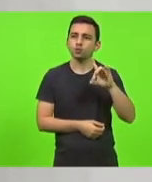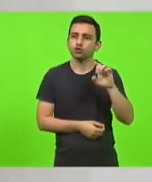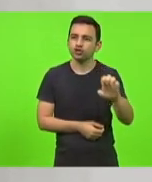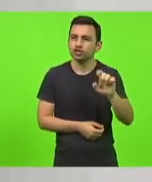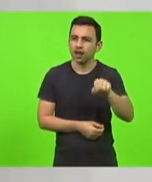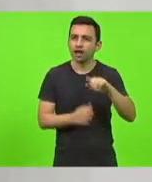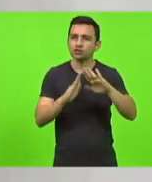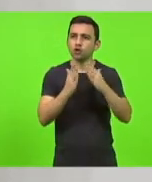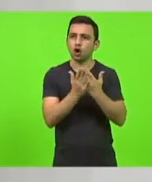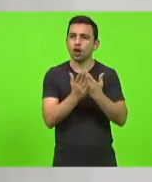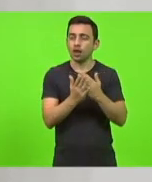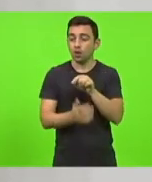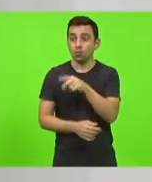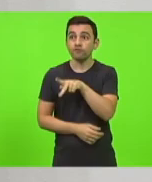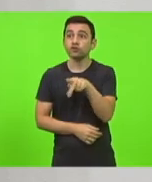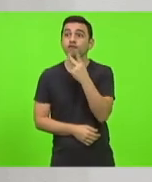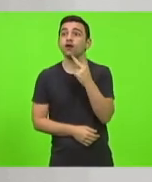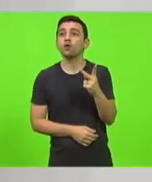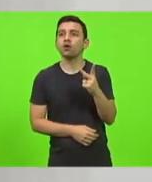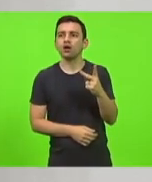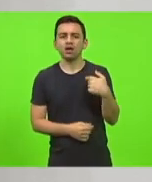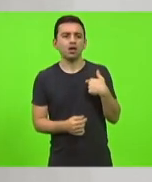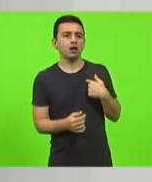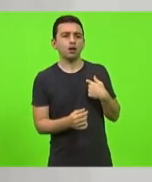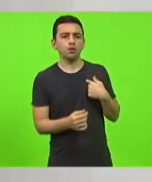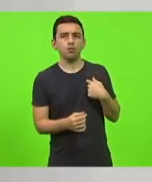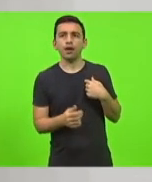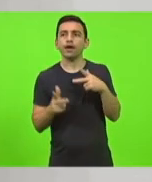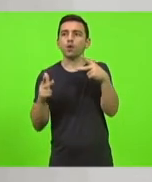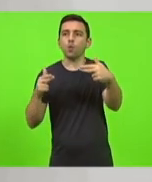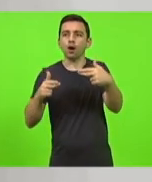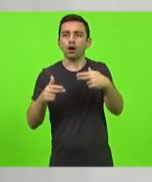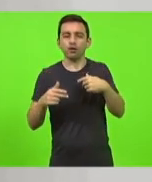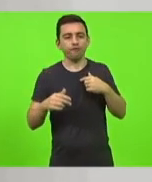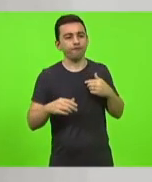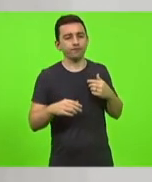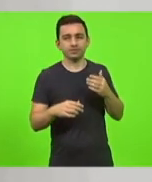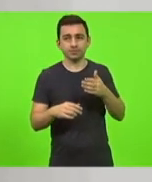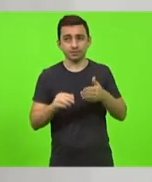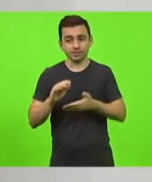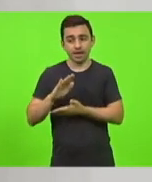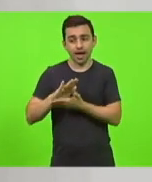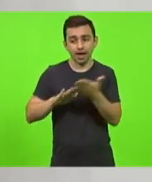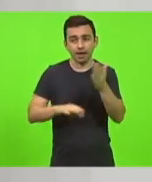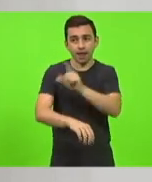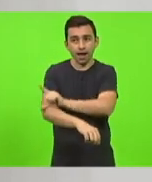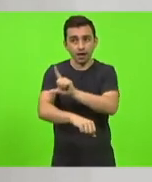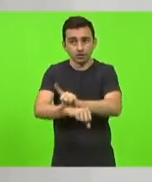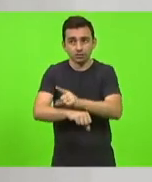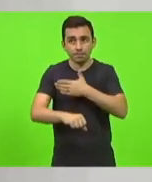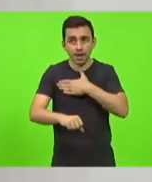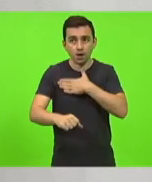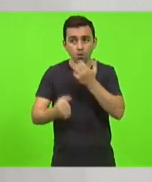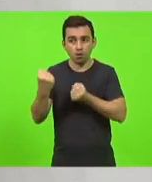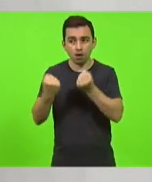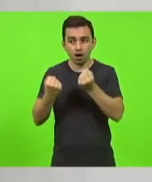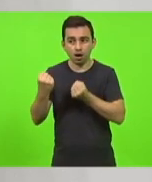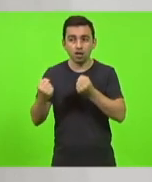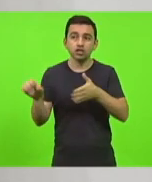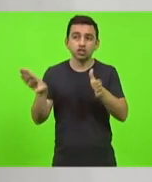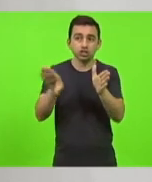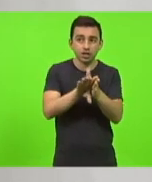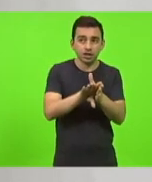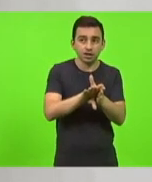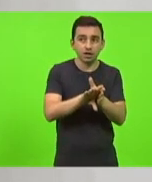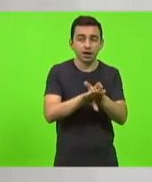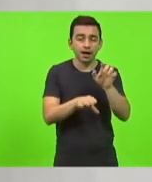professor me disse? Eu estou pagando para trabalhar. Eu tenho que sair de Lages, com o meu carro e me deslocar até